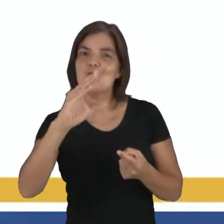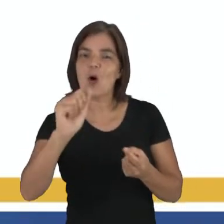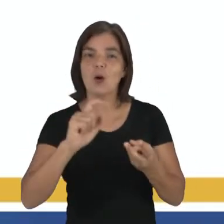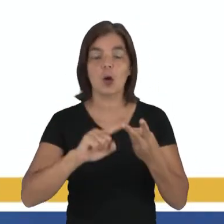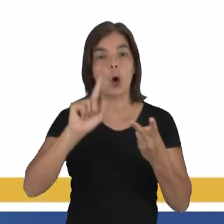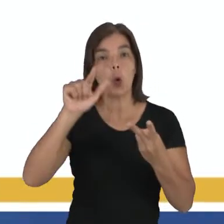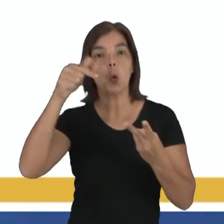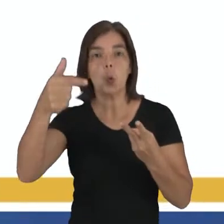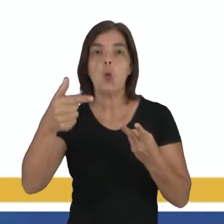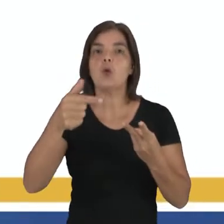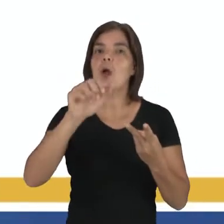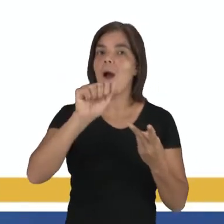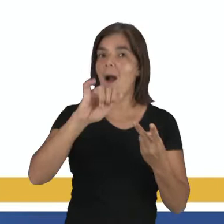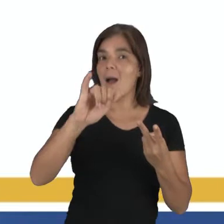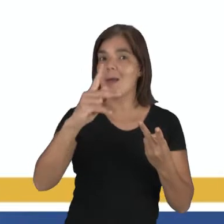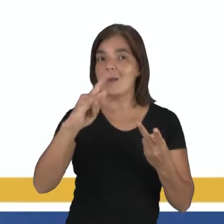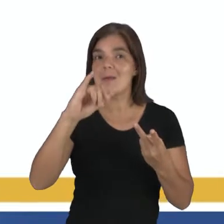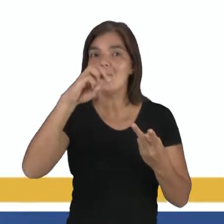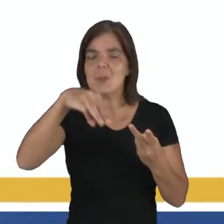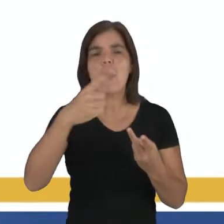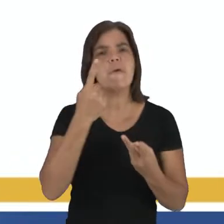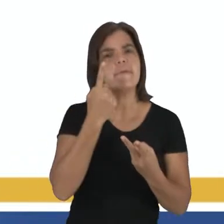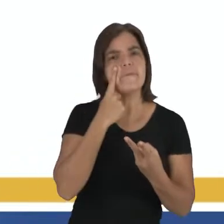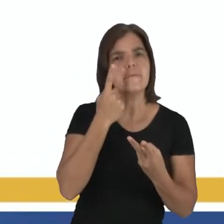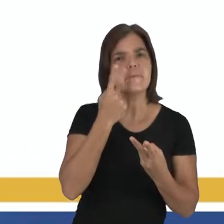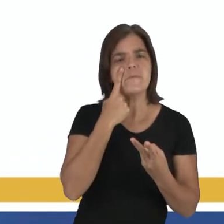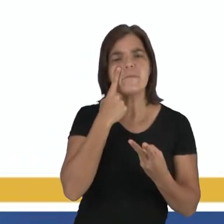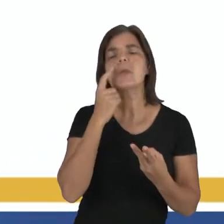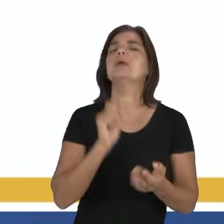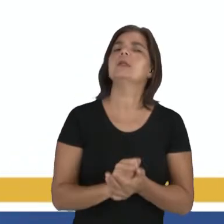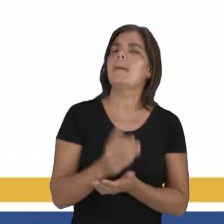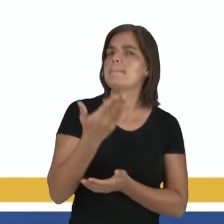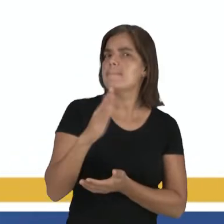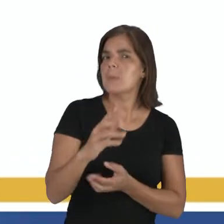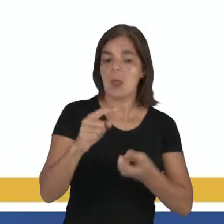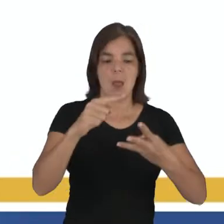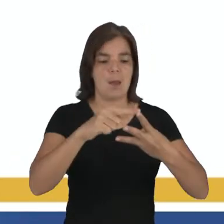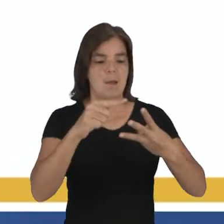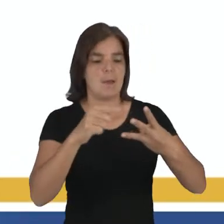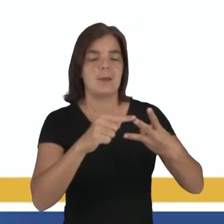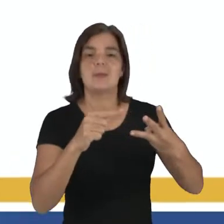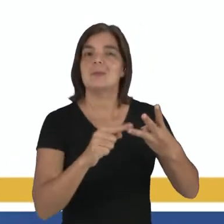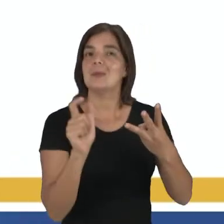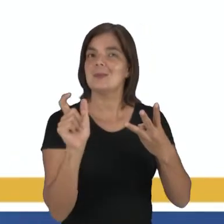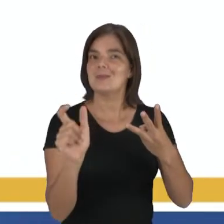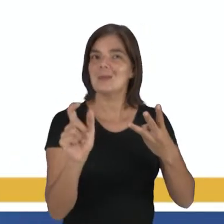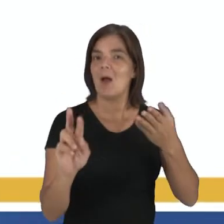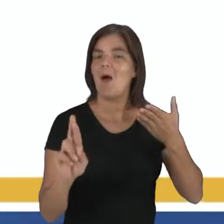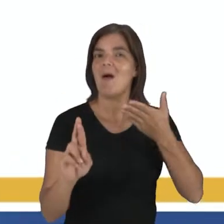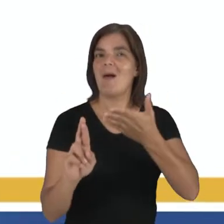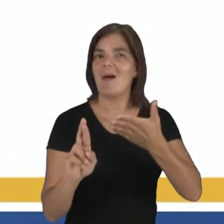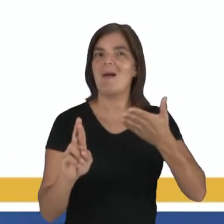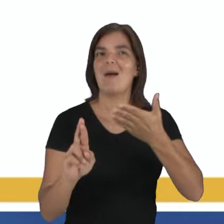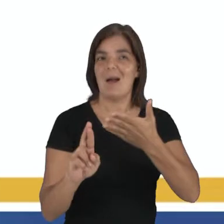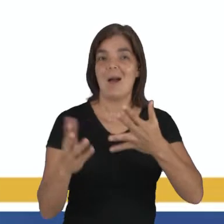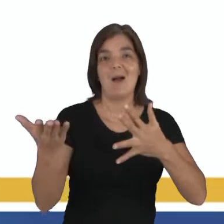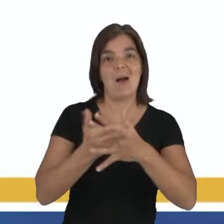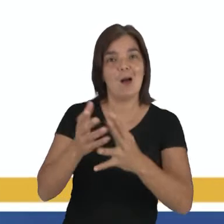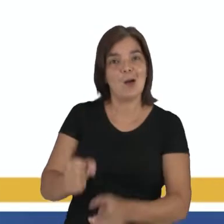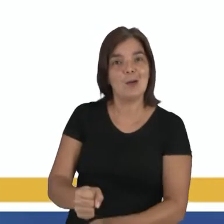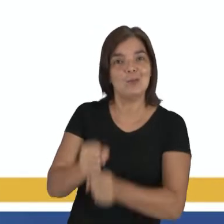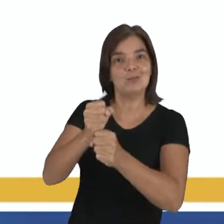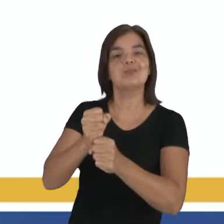estados chamam de aipim. Observem que, no mínimo, aí há 3 palavras para se referir